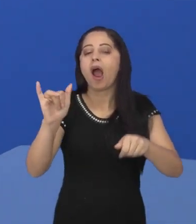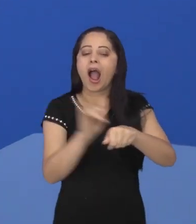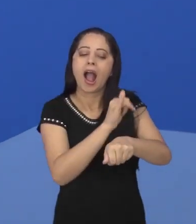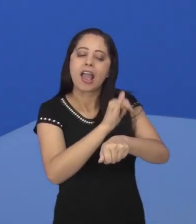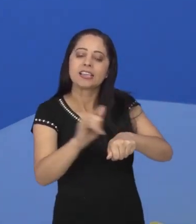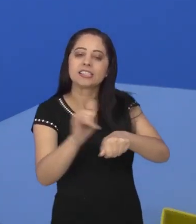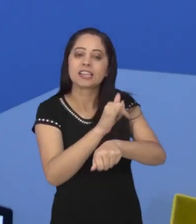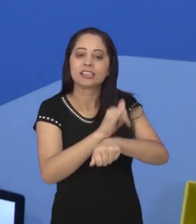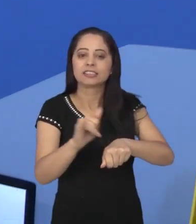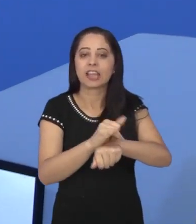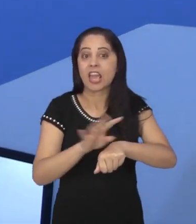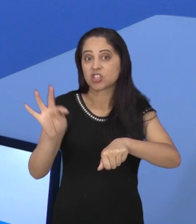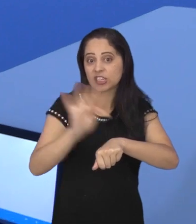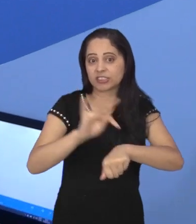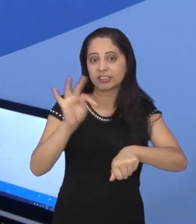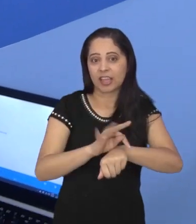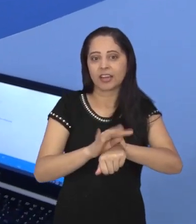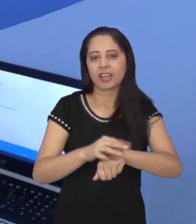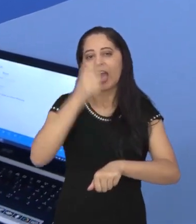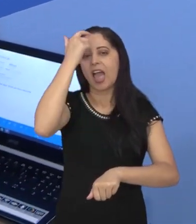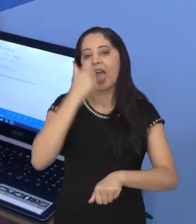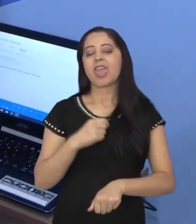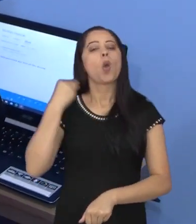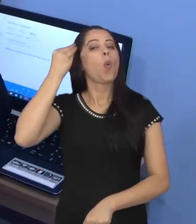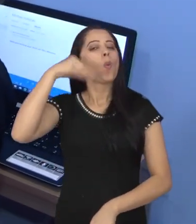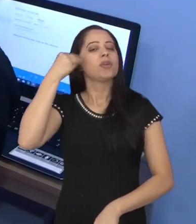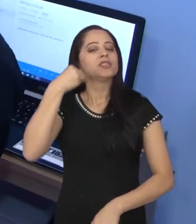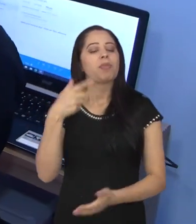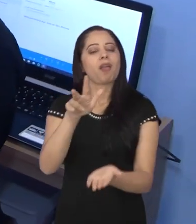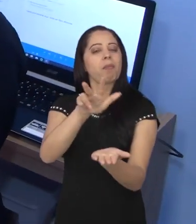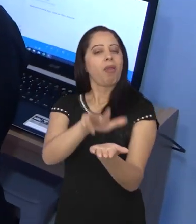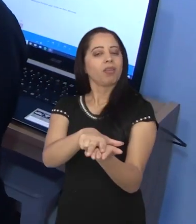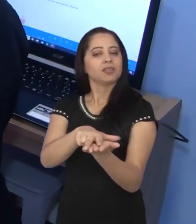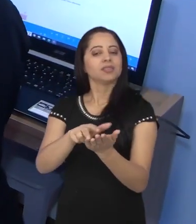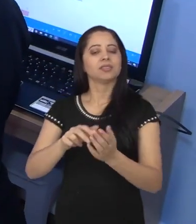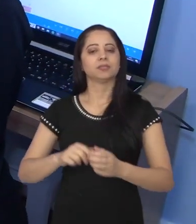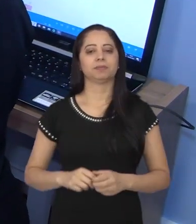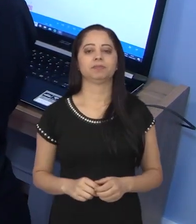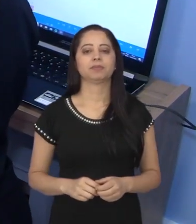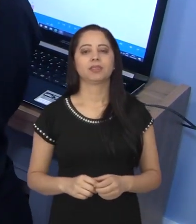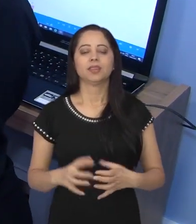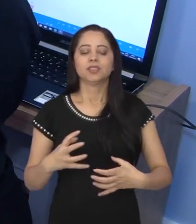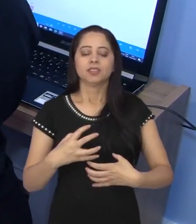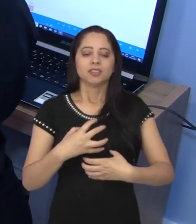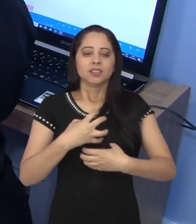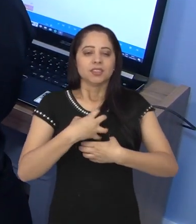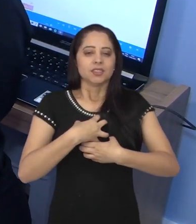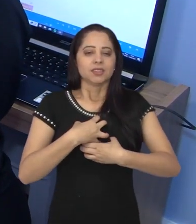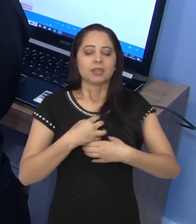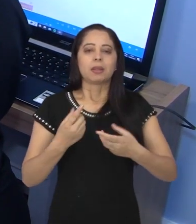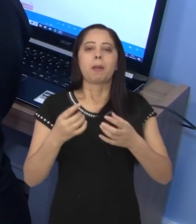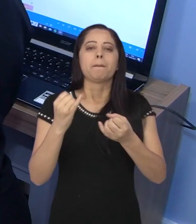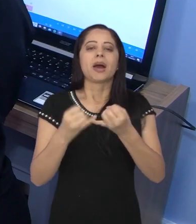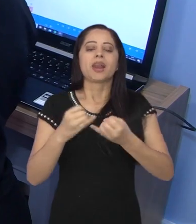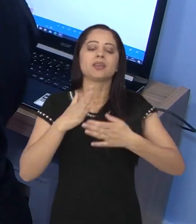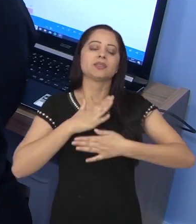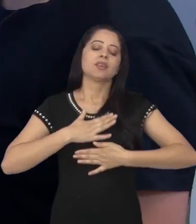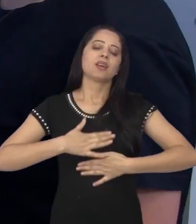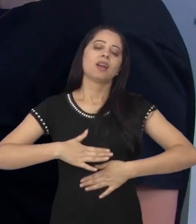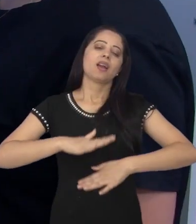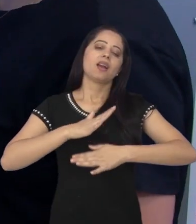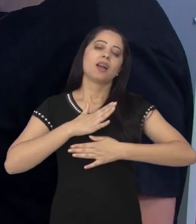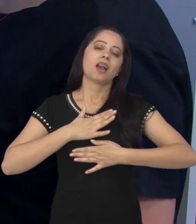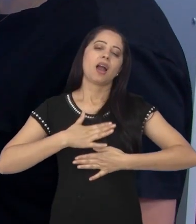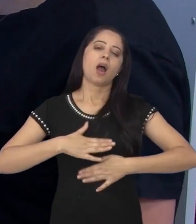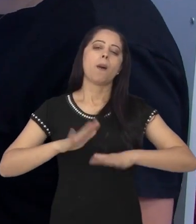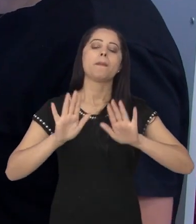das técnicas usadas pela doutora Natália, resolvi experimentar como paciente. A sensação inicial é de relaxamento,